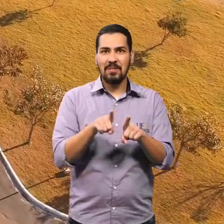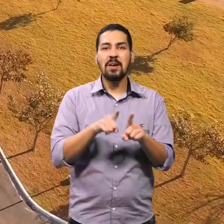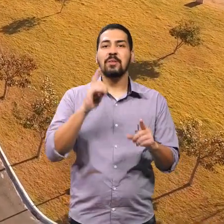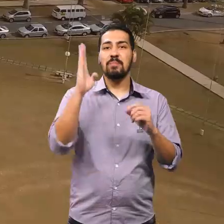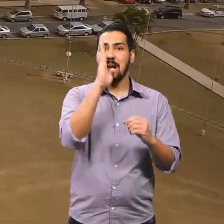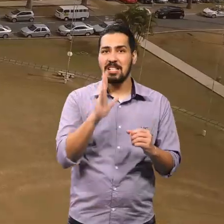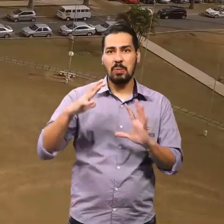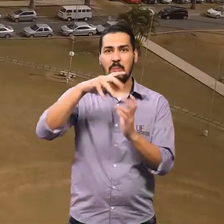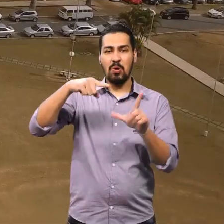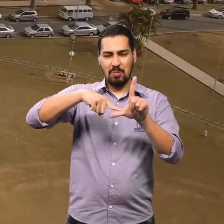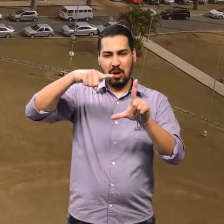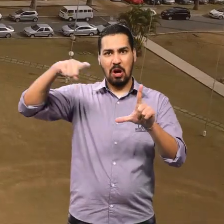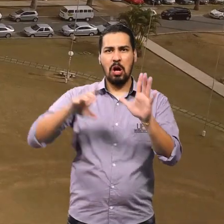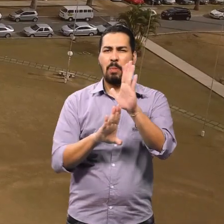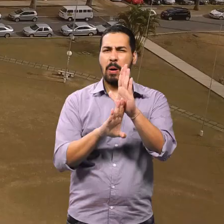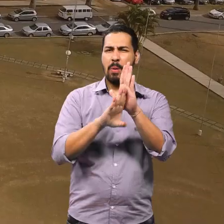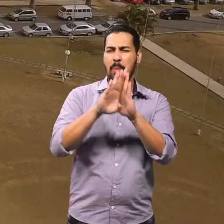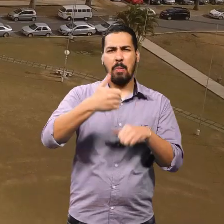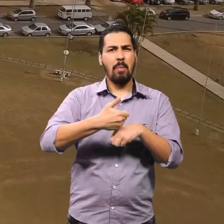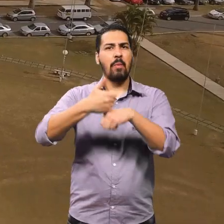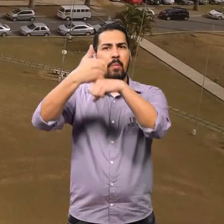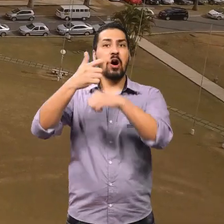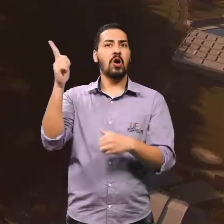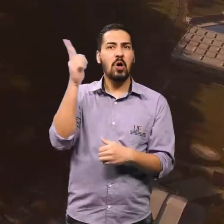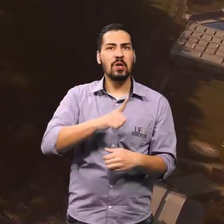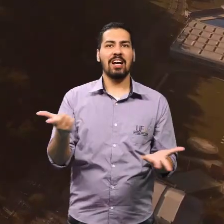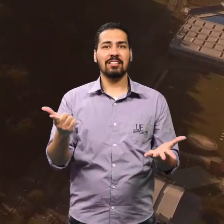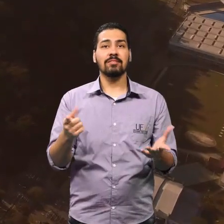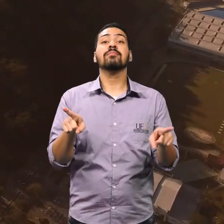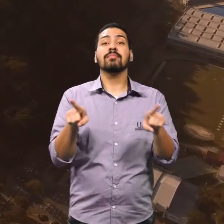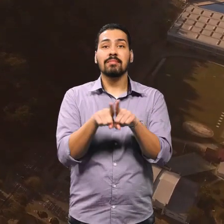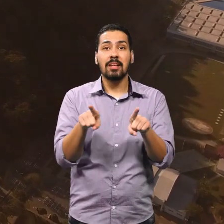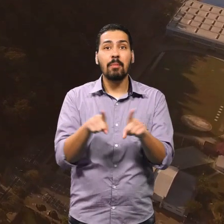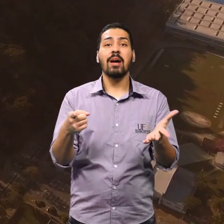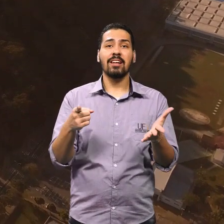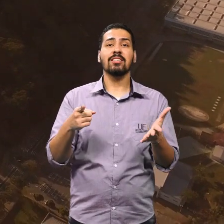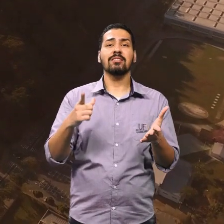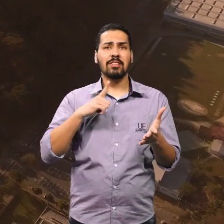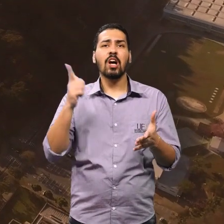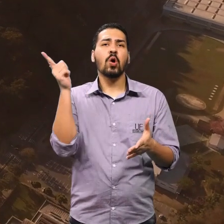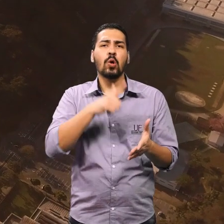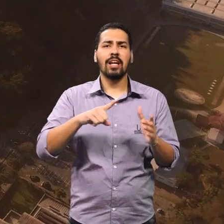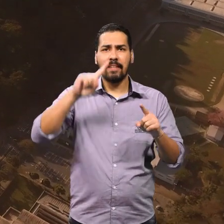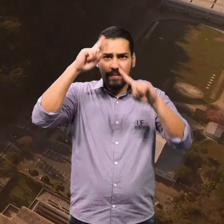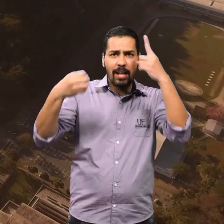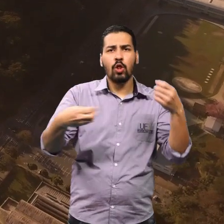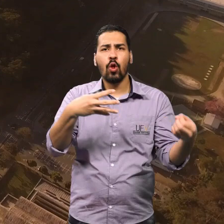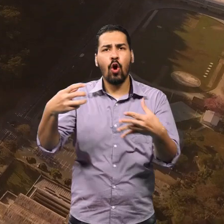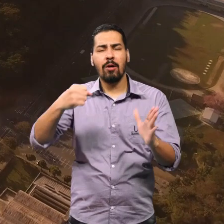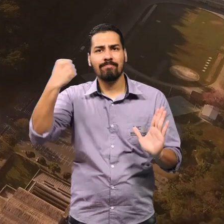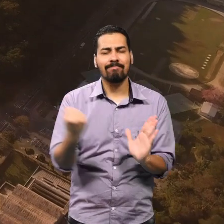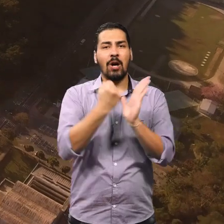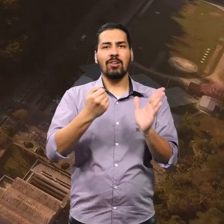melhores posições nos rankings nacionais e internacionais. Ela esteve além das centenas de patentes, das medalhas de